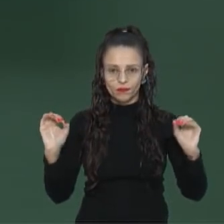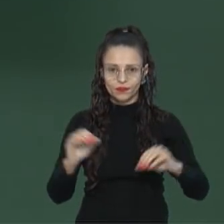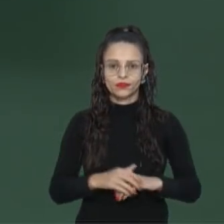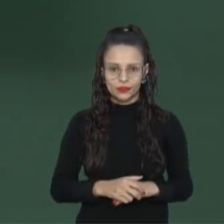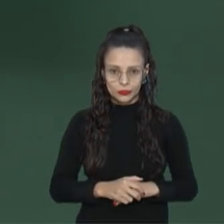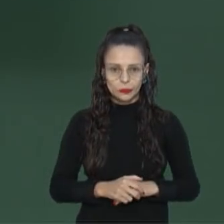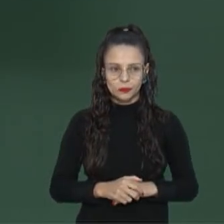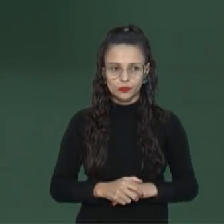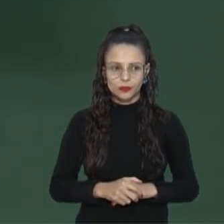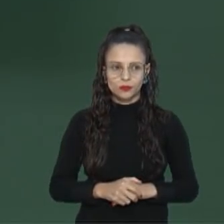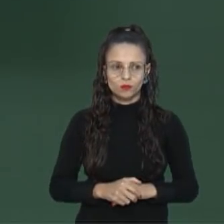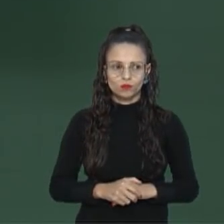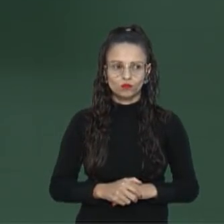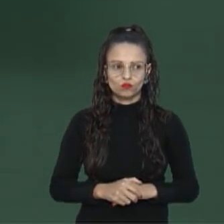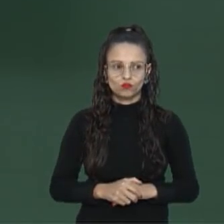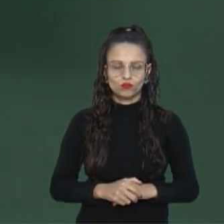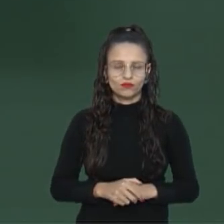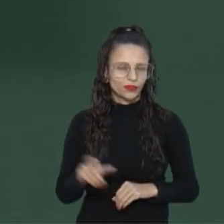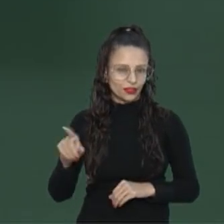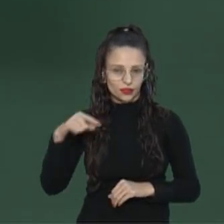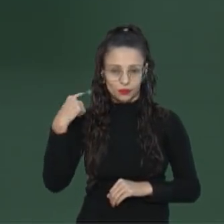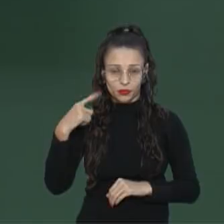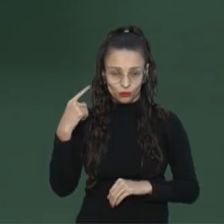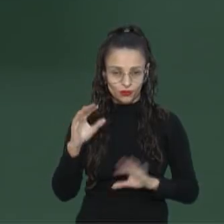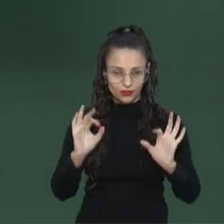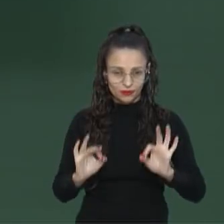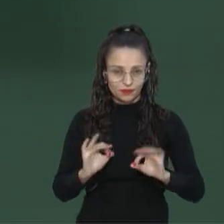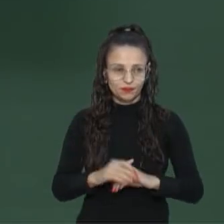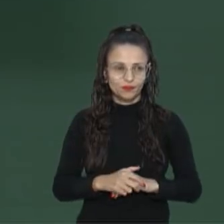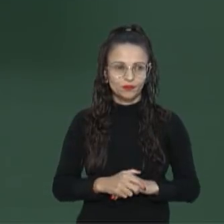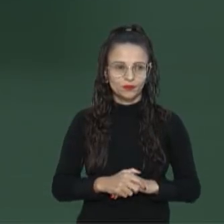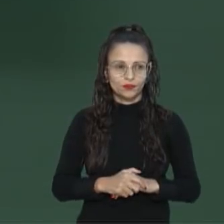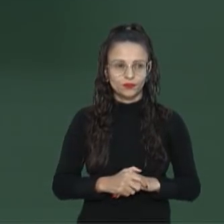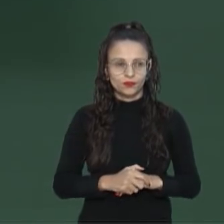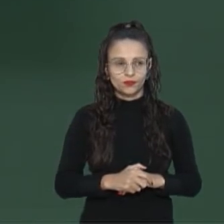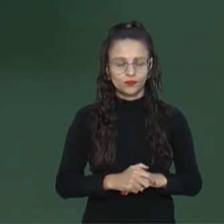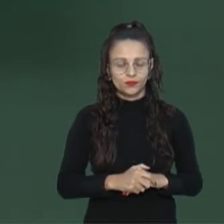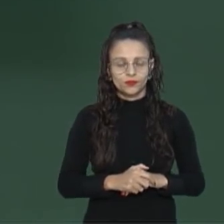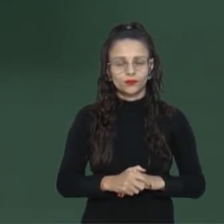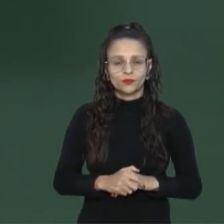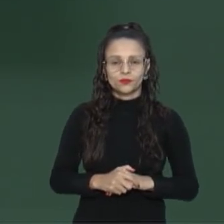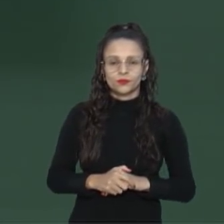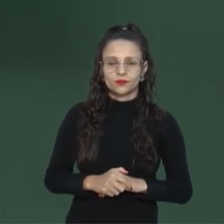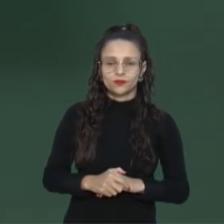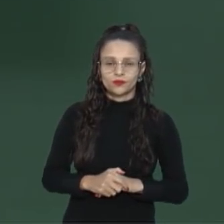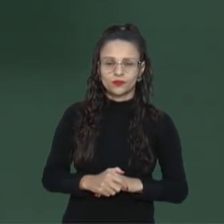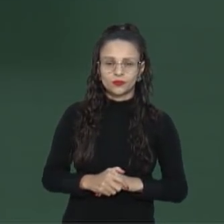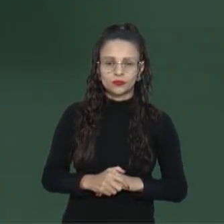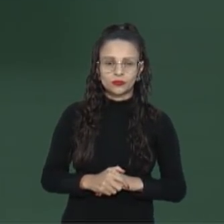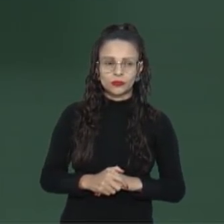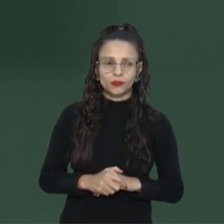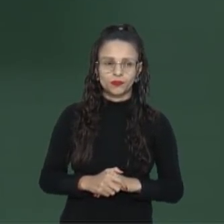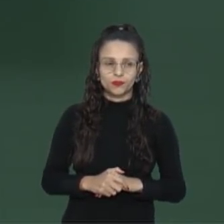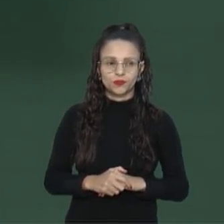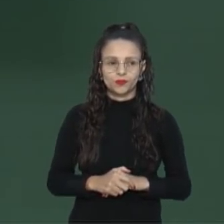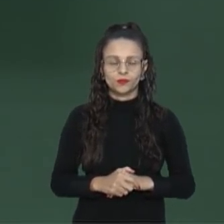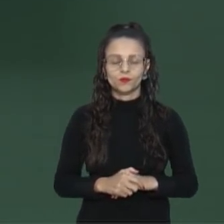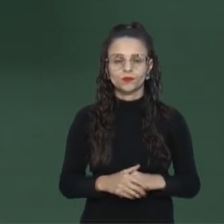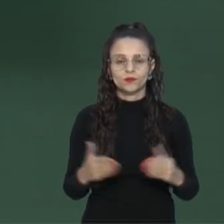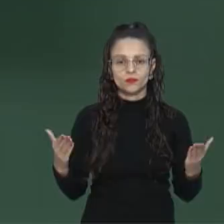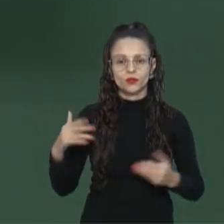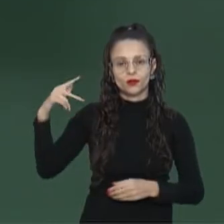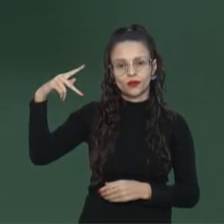só. É uma coisa muito maluca isso que acontece, né? Só com óxidos isso é possível. Seguindo em frente,